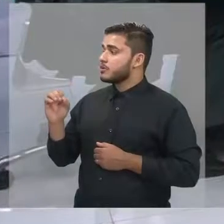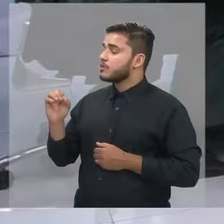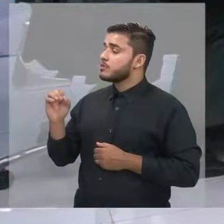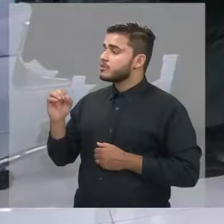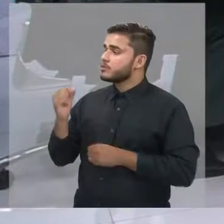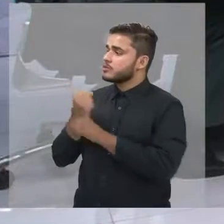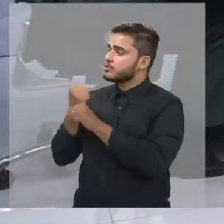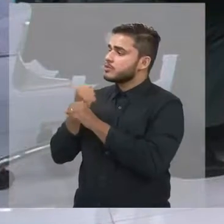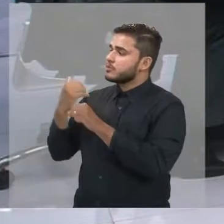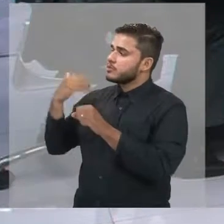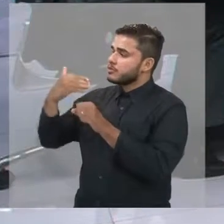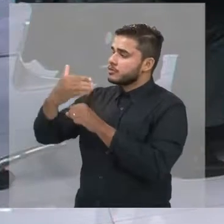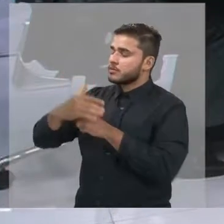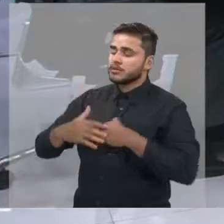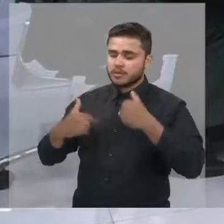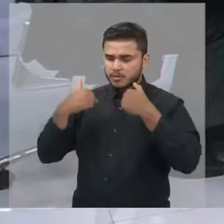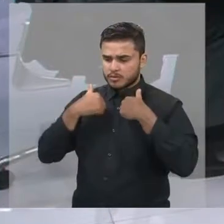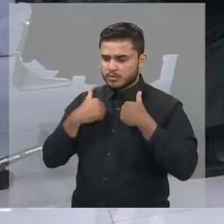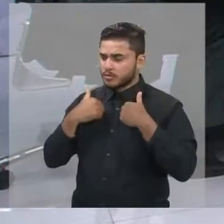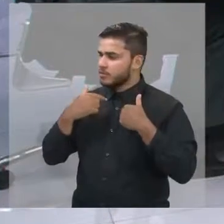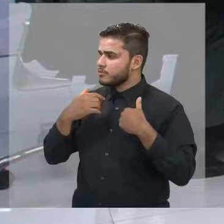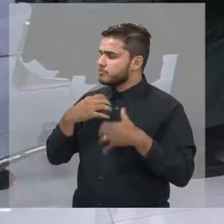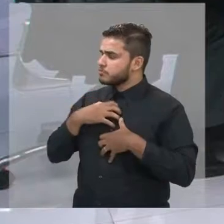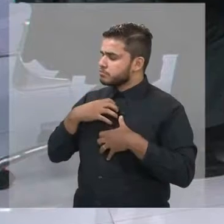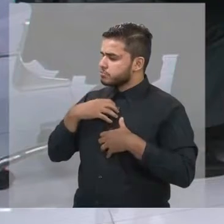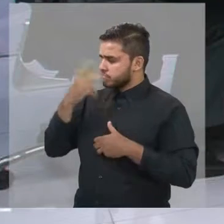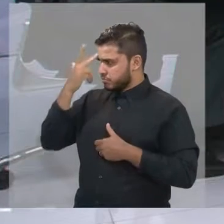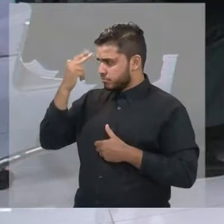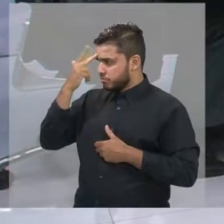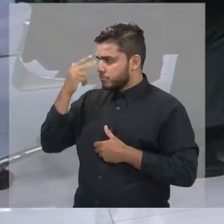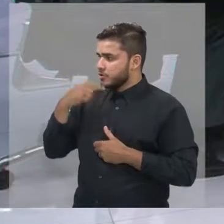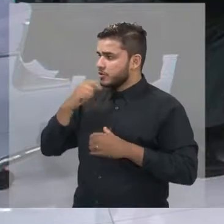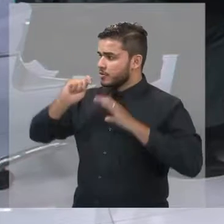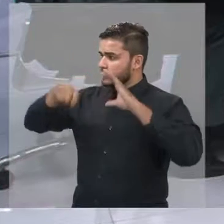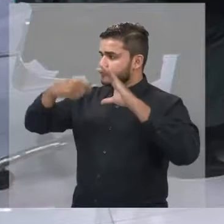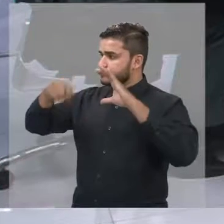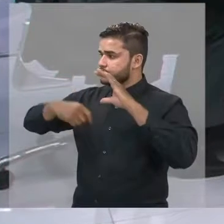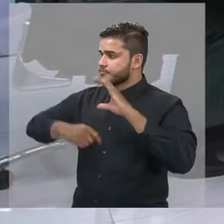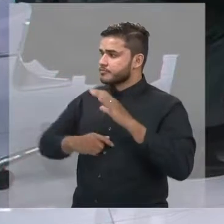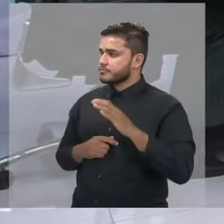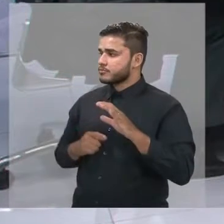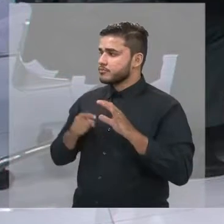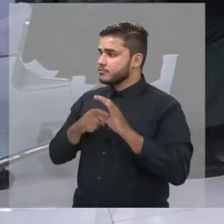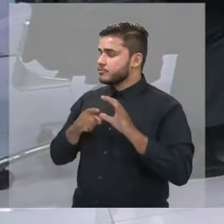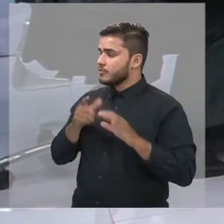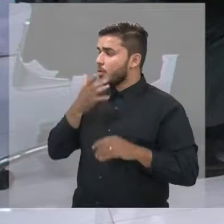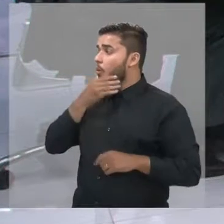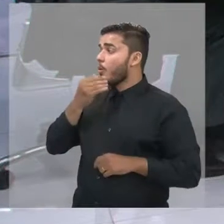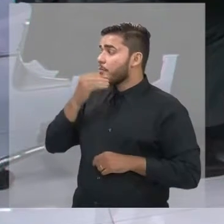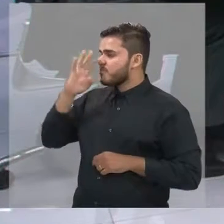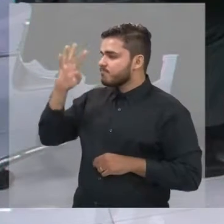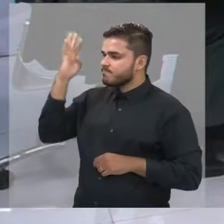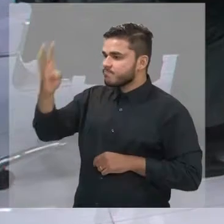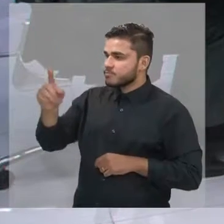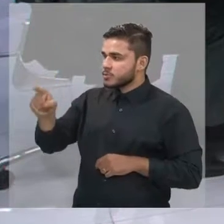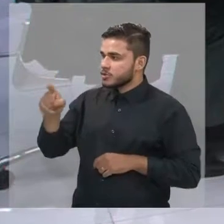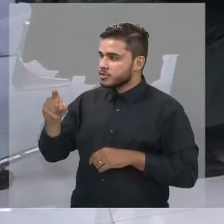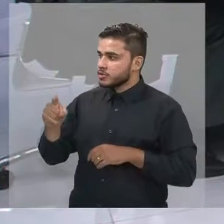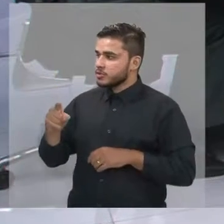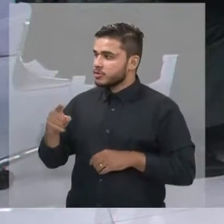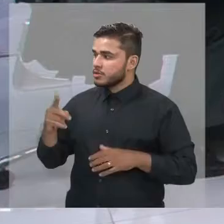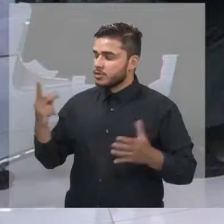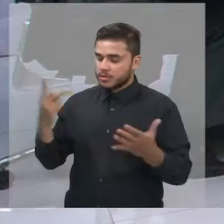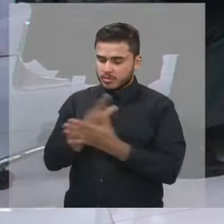eu não sou muito sensível não, mas eu recebi um vídeo que eu não terminei de ver. De um indivíduo que foi acusado de ter feito o estupro de uma